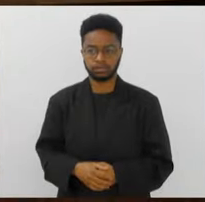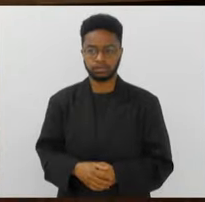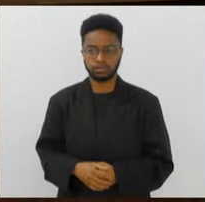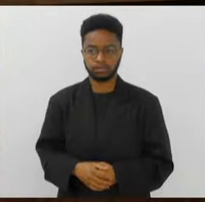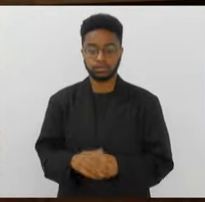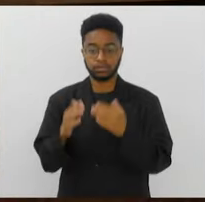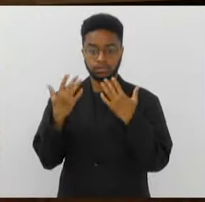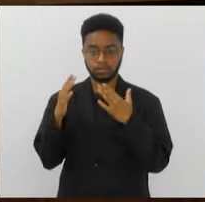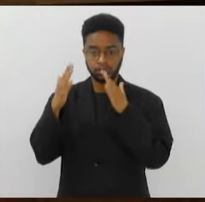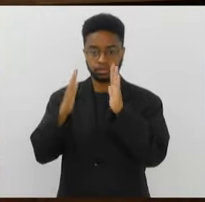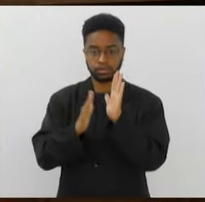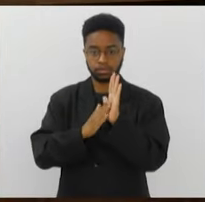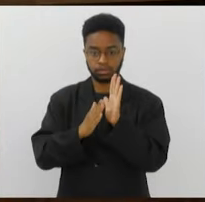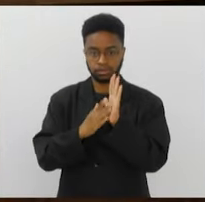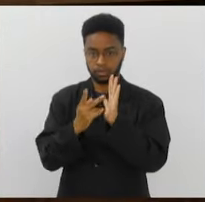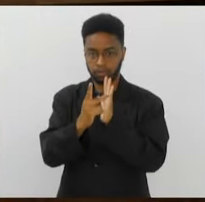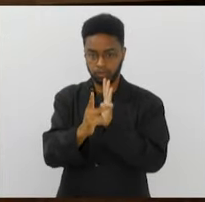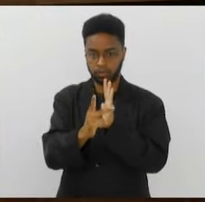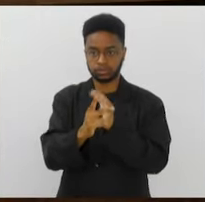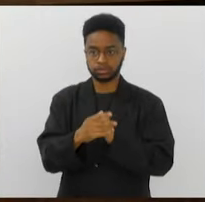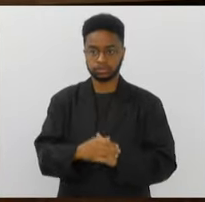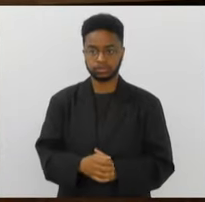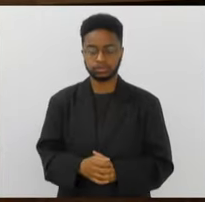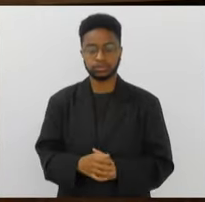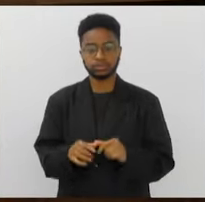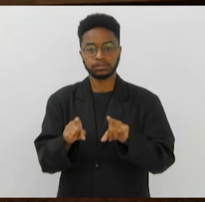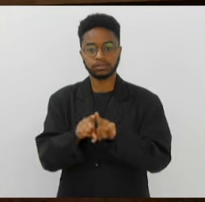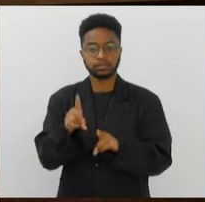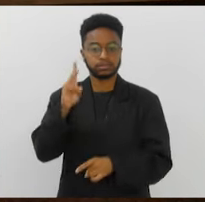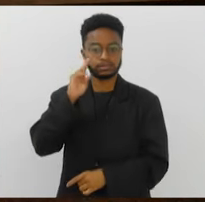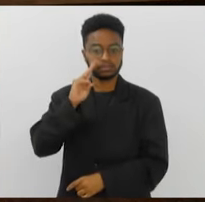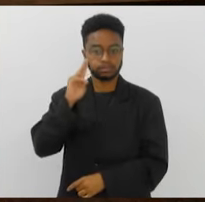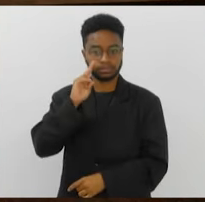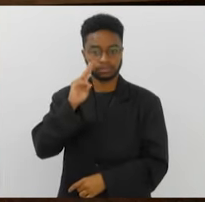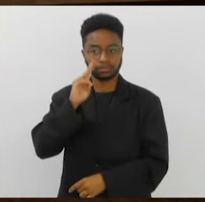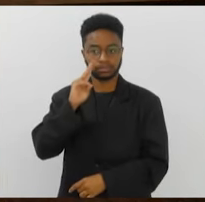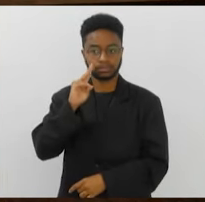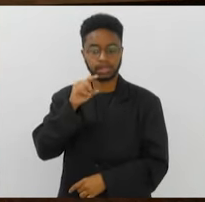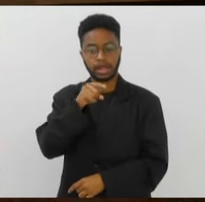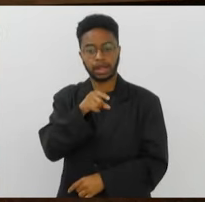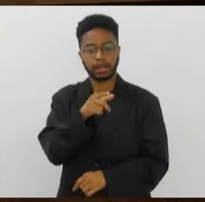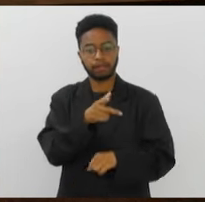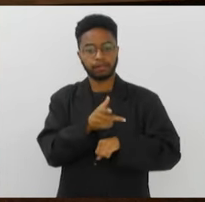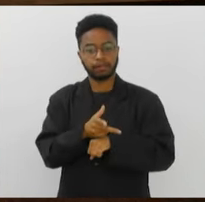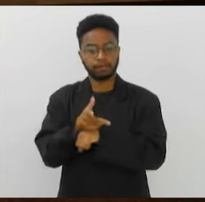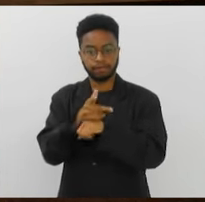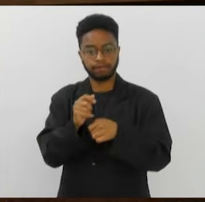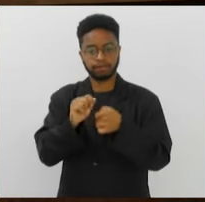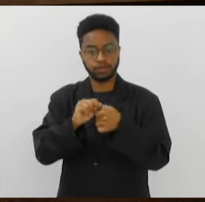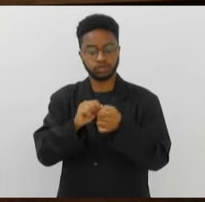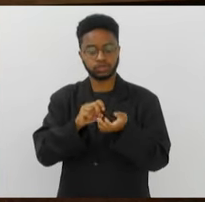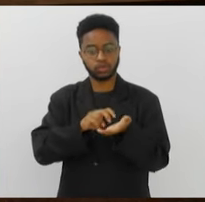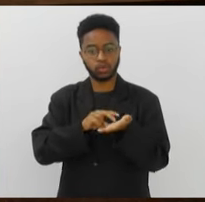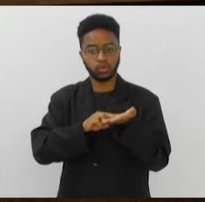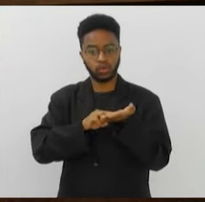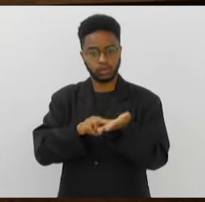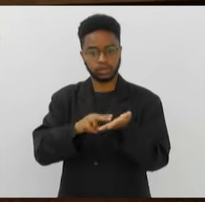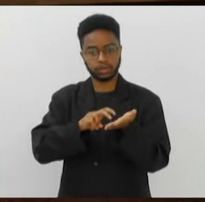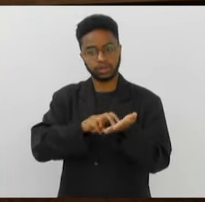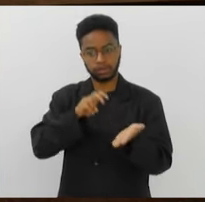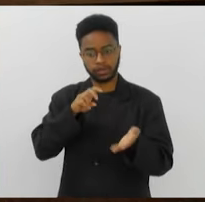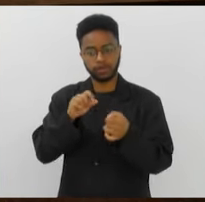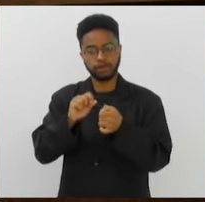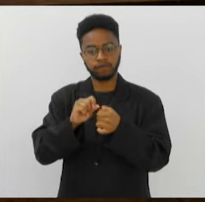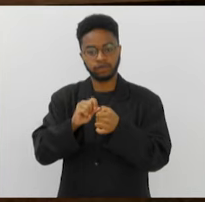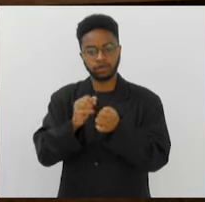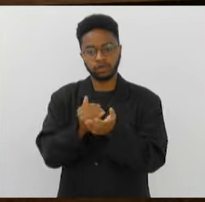Elogiar aqui a proposta de Vossa Excelência e lembrando de uma cobertura que o Correio da Manhã fez ainda do início